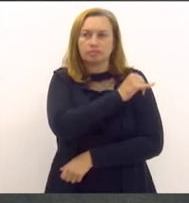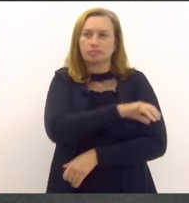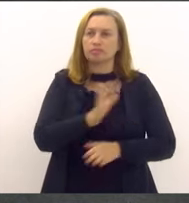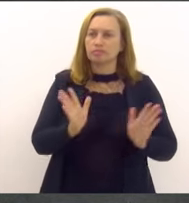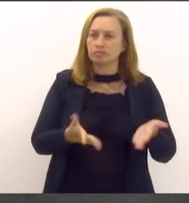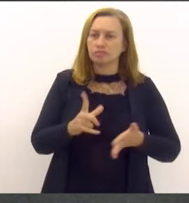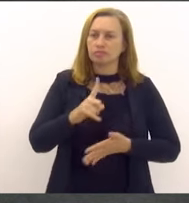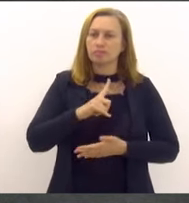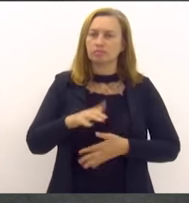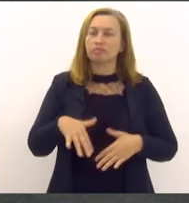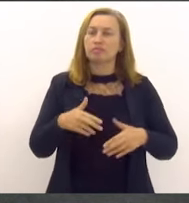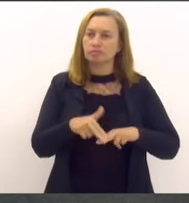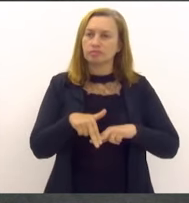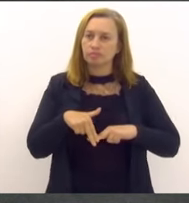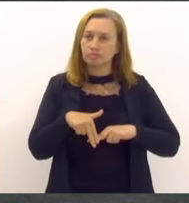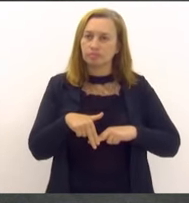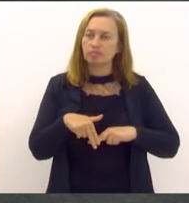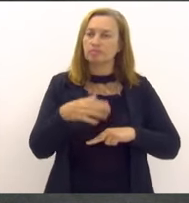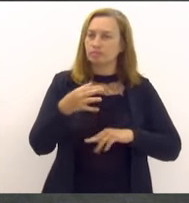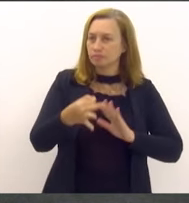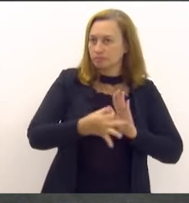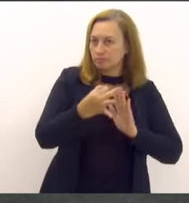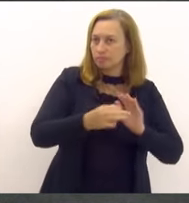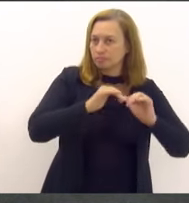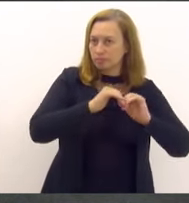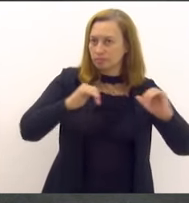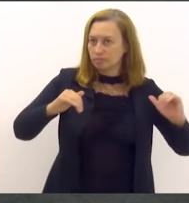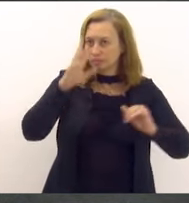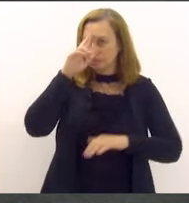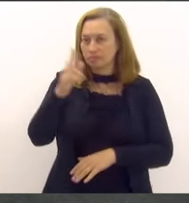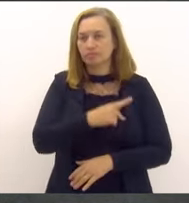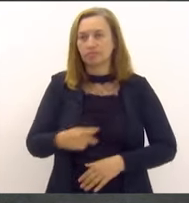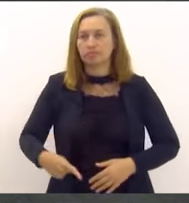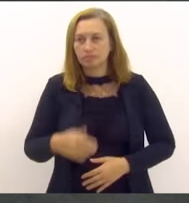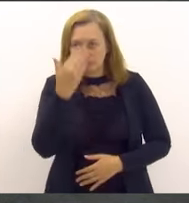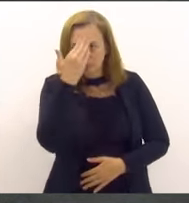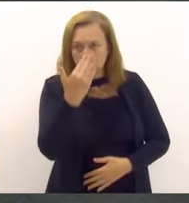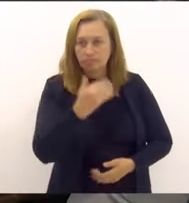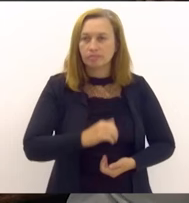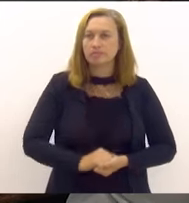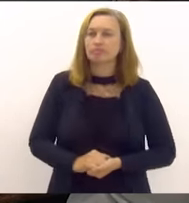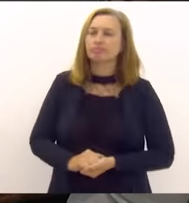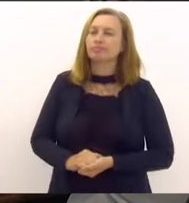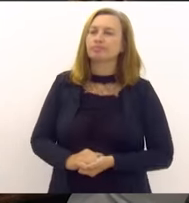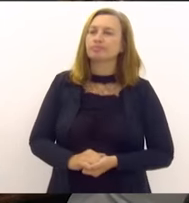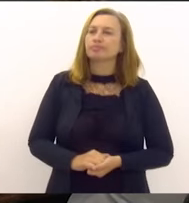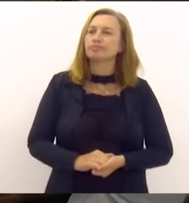se encontra. Por isso, nosso parecer em separado, presidente. Muito obrigado.